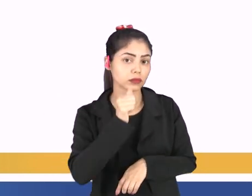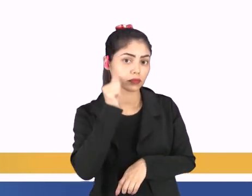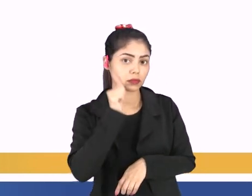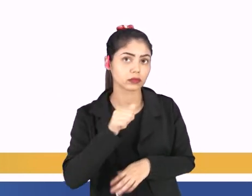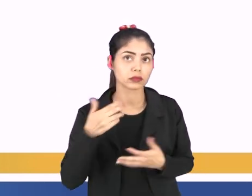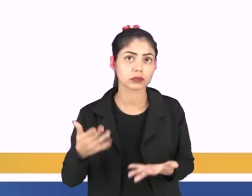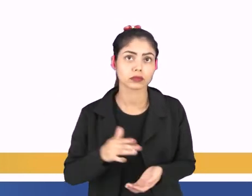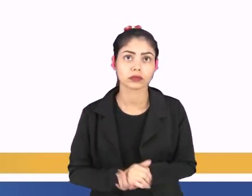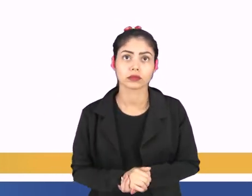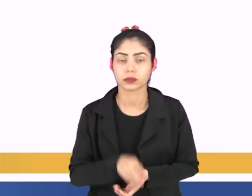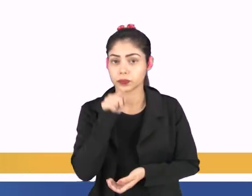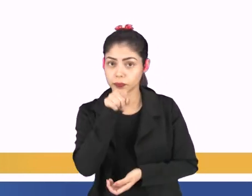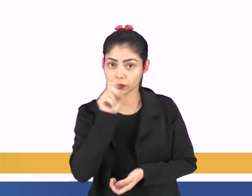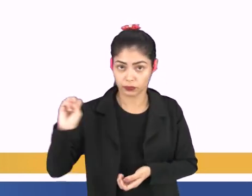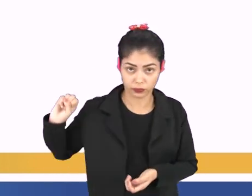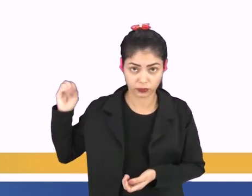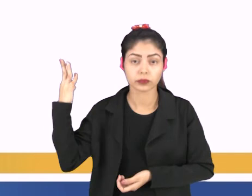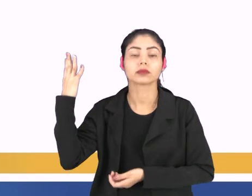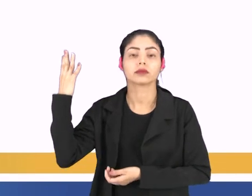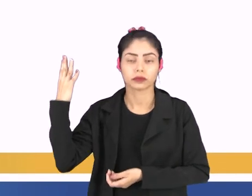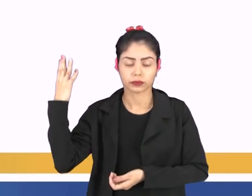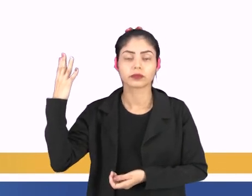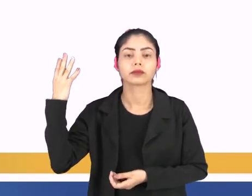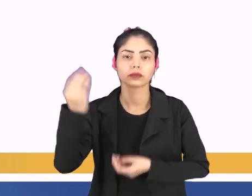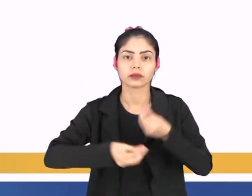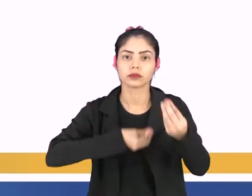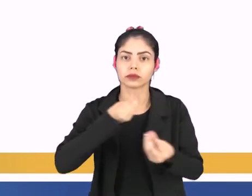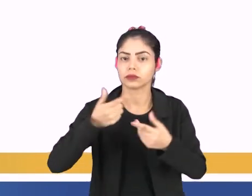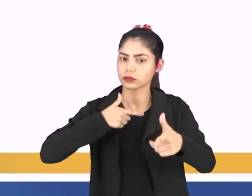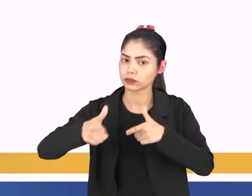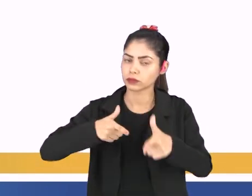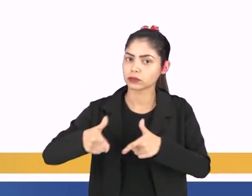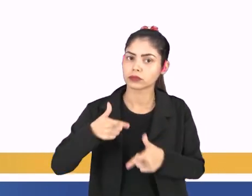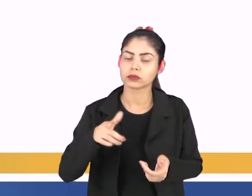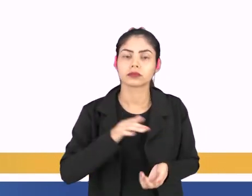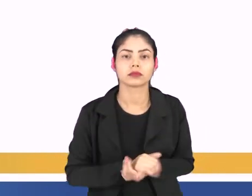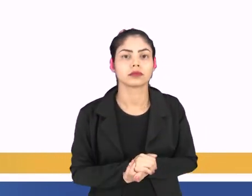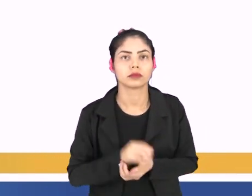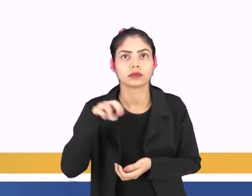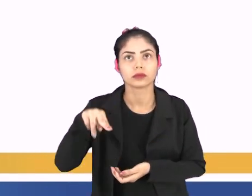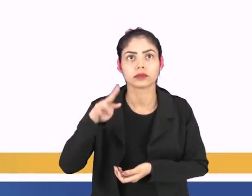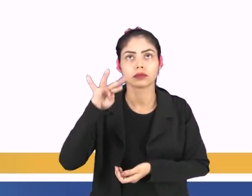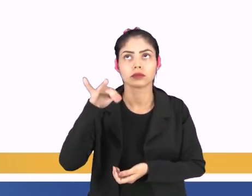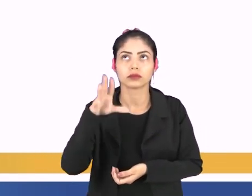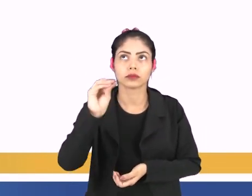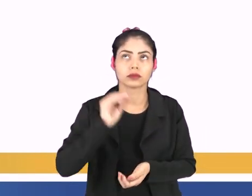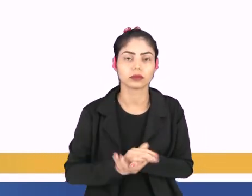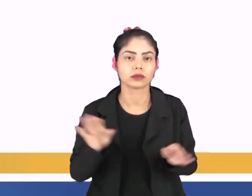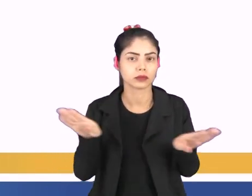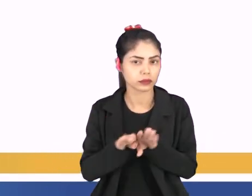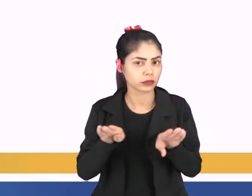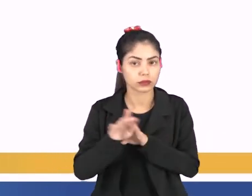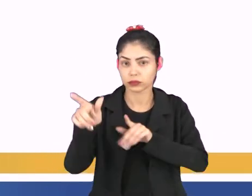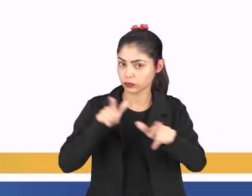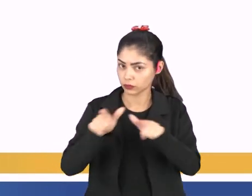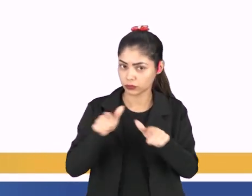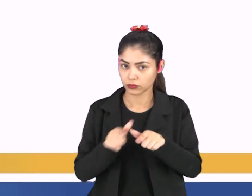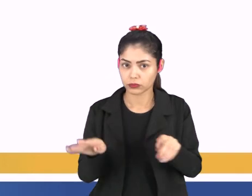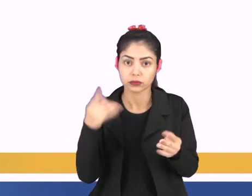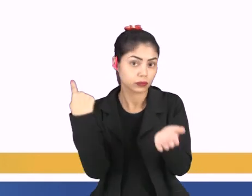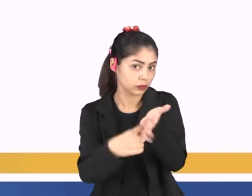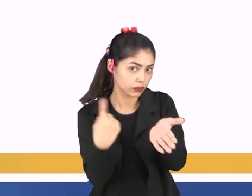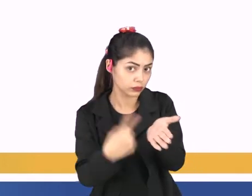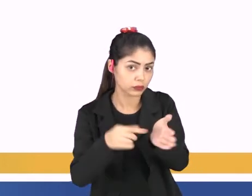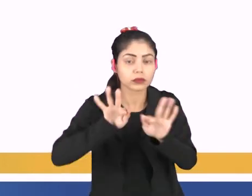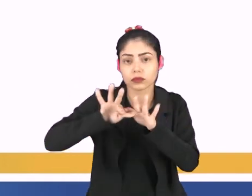feminino? Então nesse caso, gente, como nós estamos trabalhando com binômio de Newton e nós estamos também trabalhando como